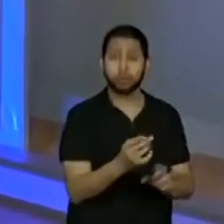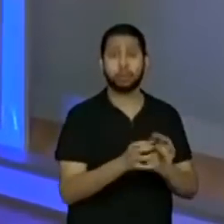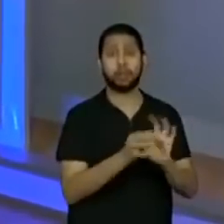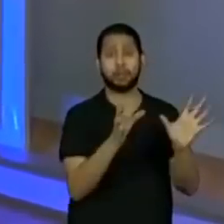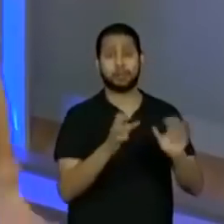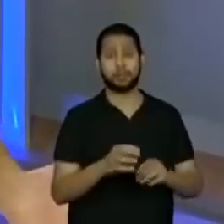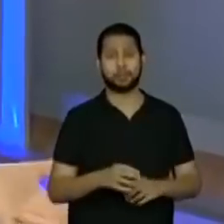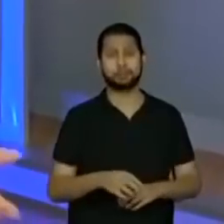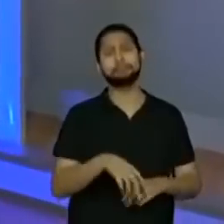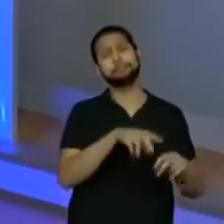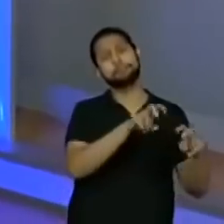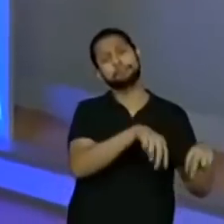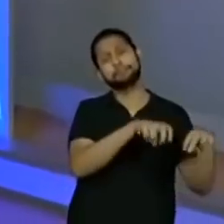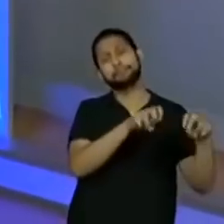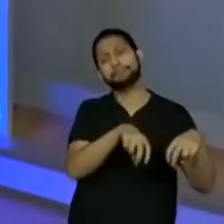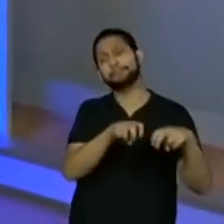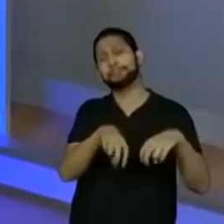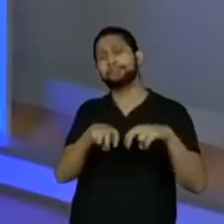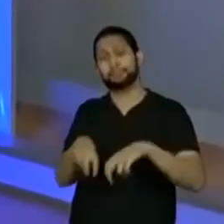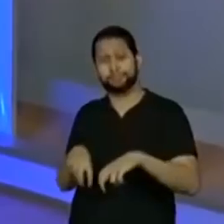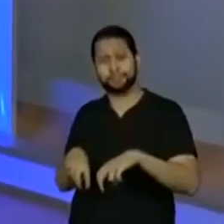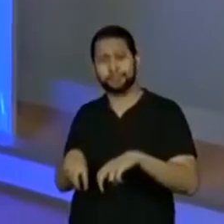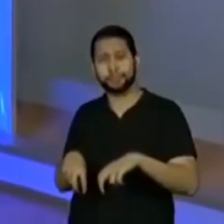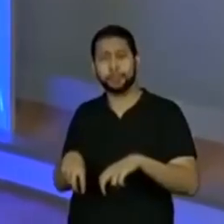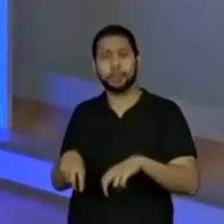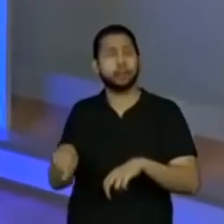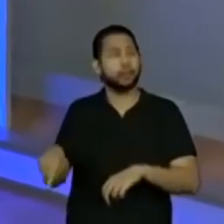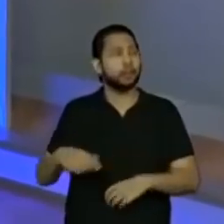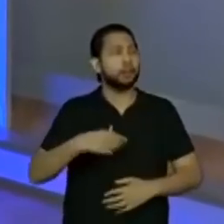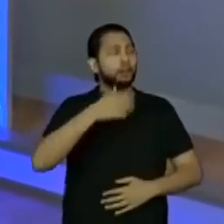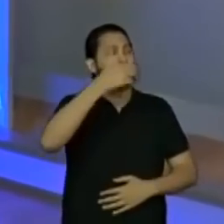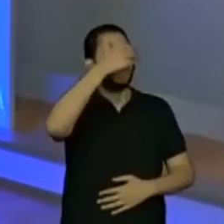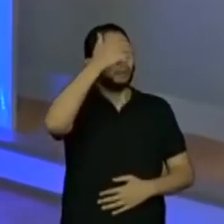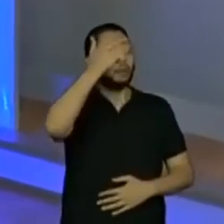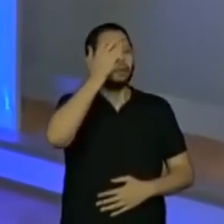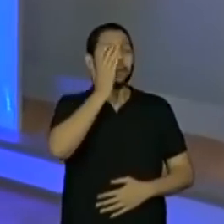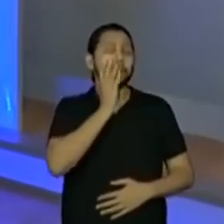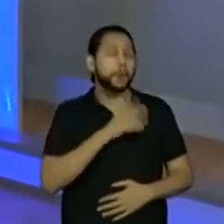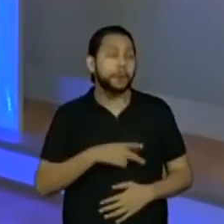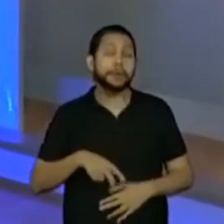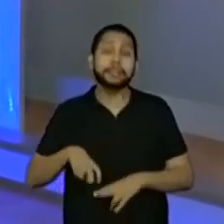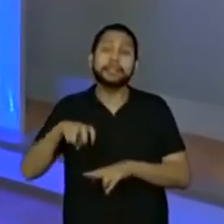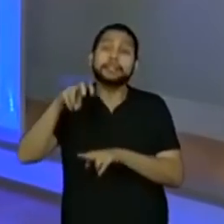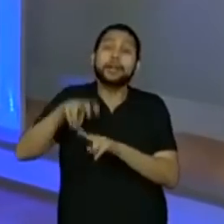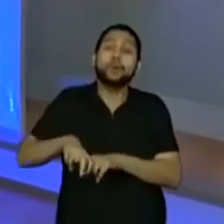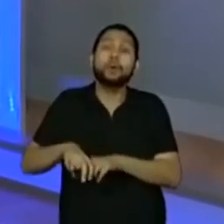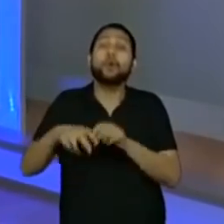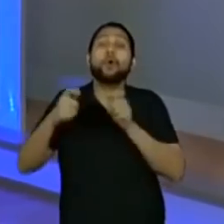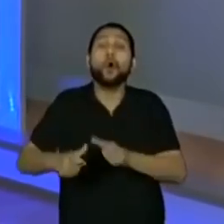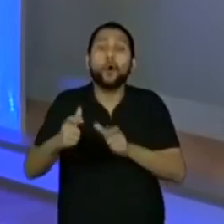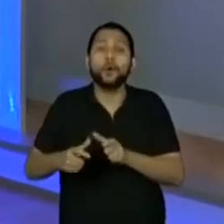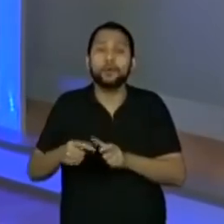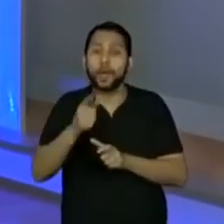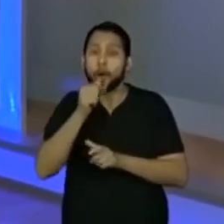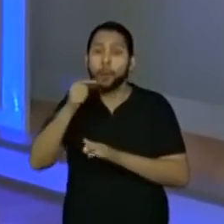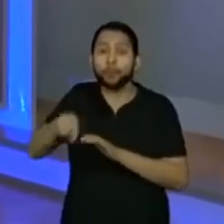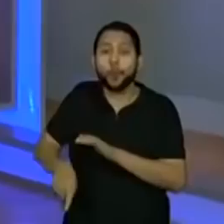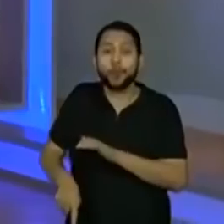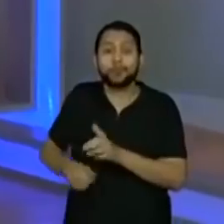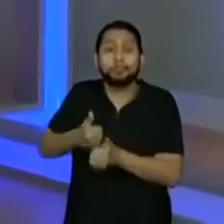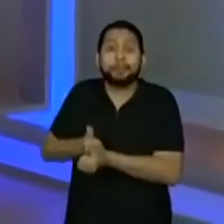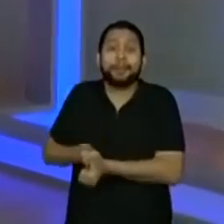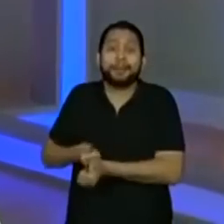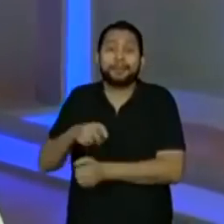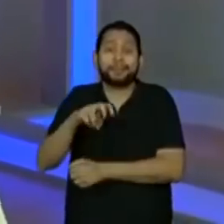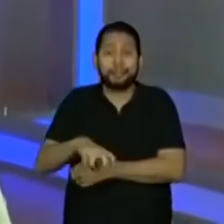irmãos fizeram? Empurraram ele dentro do poço, pegou a princesa, o pássaro de ouro e o cavalo de ouro e levaram para o reino.